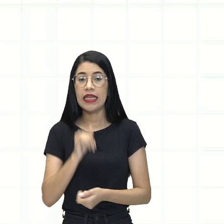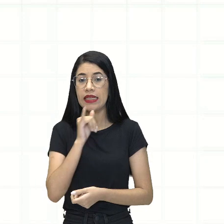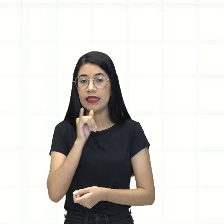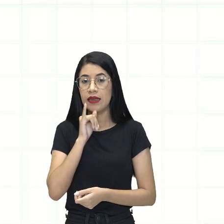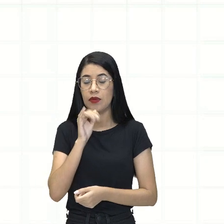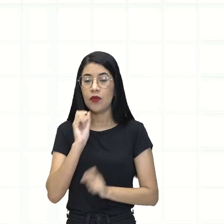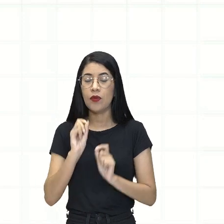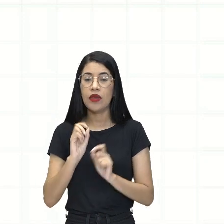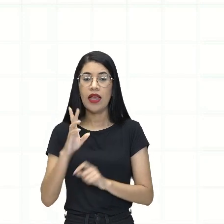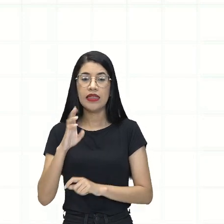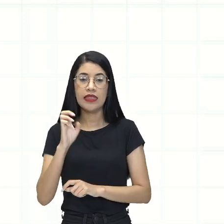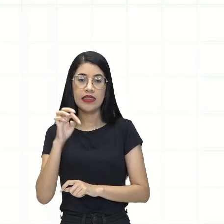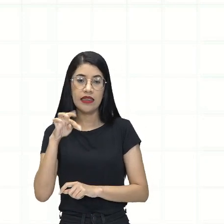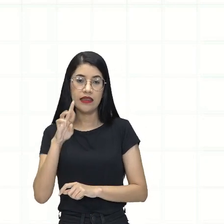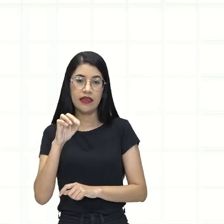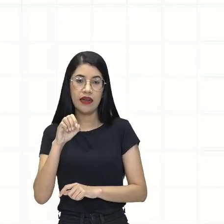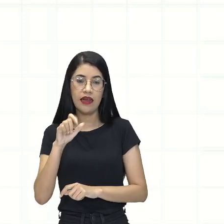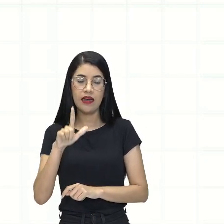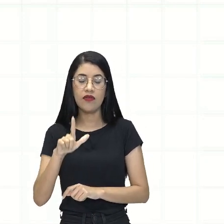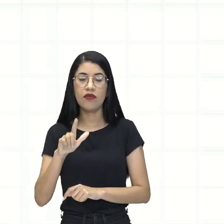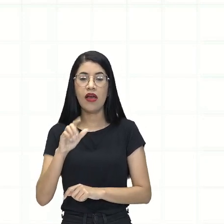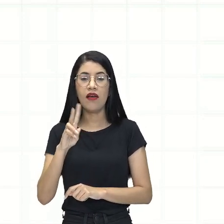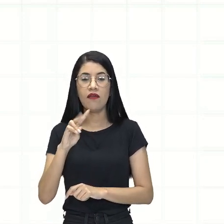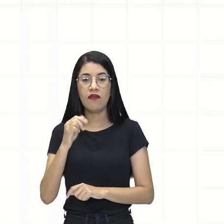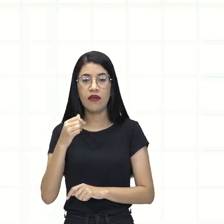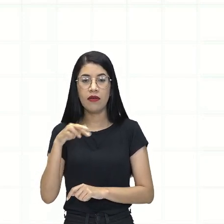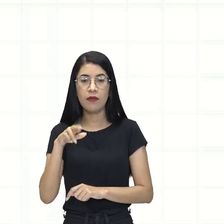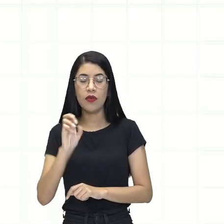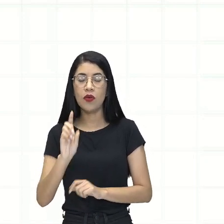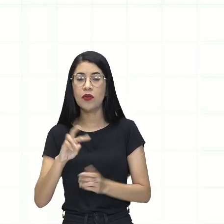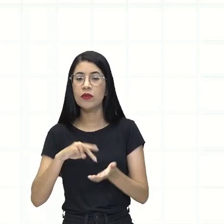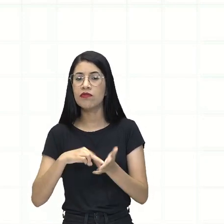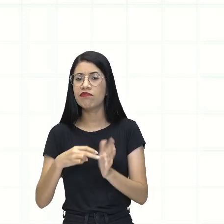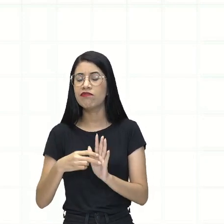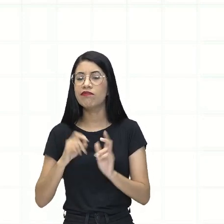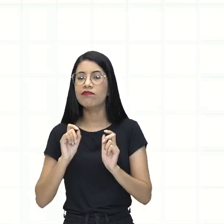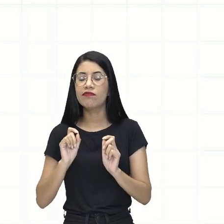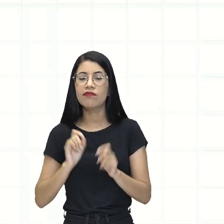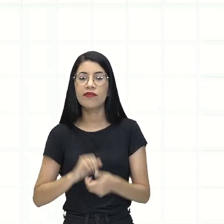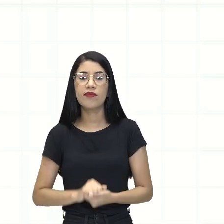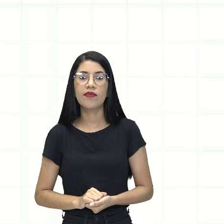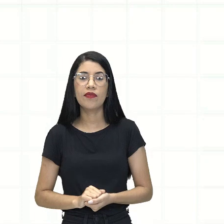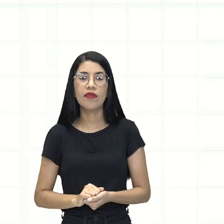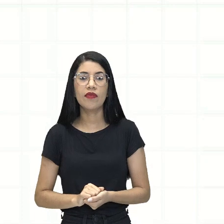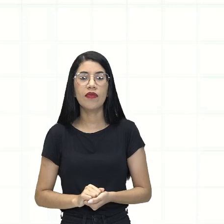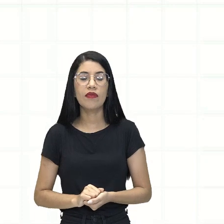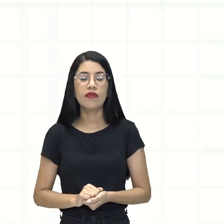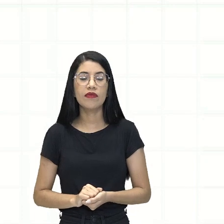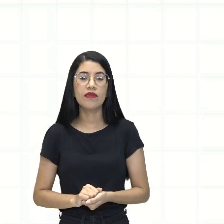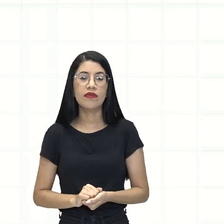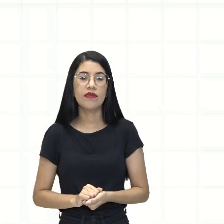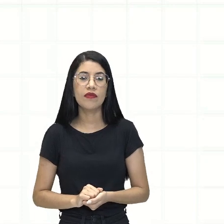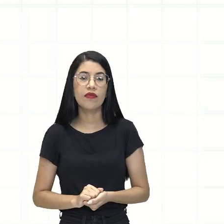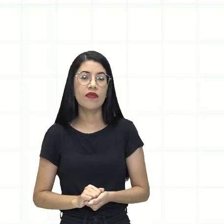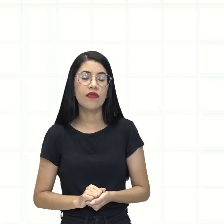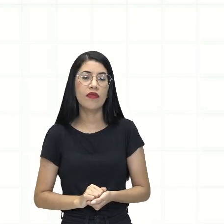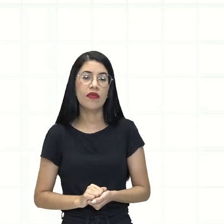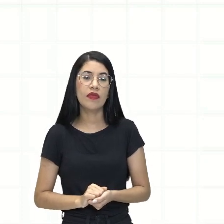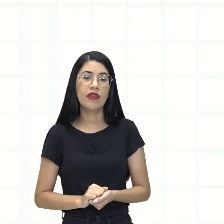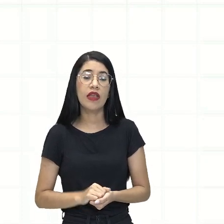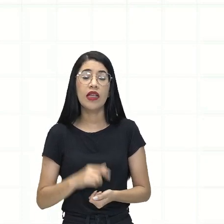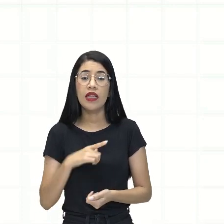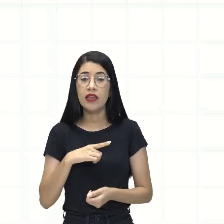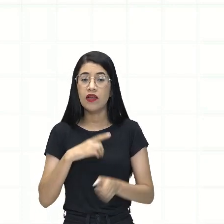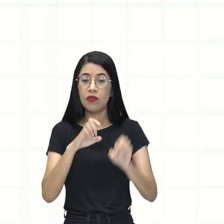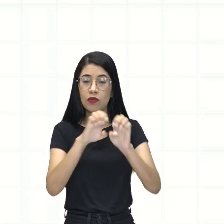vapor. Nessas centrais a vapor, elas, como o vapor ele está passando por uma mesma